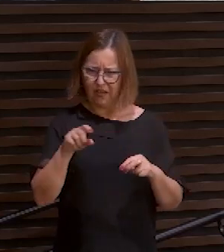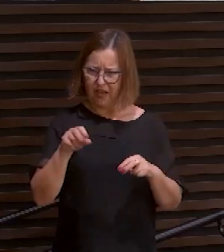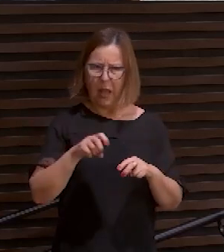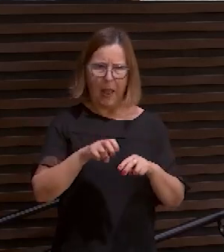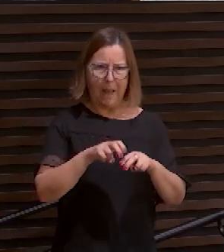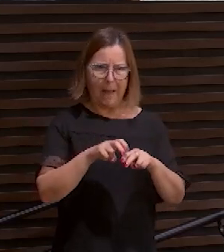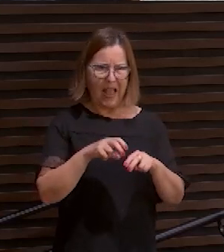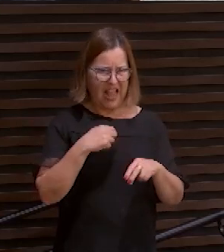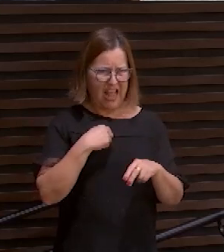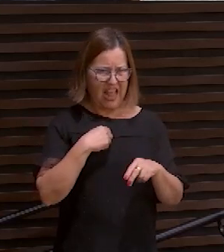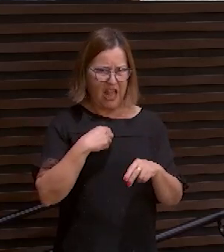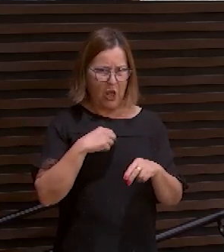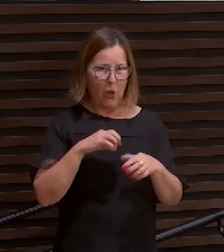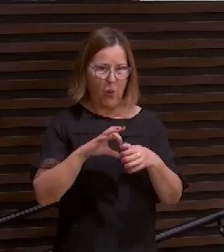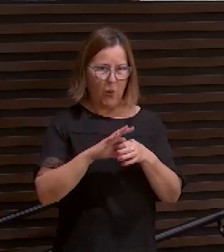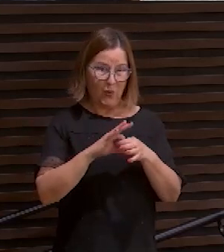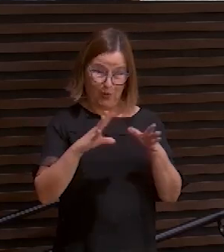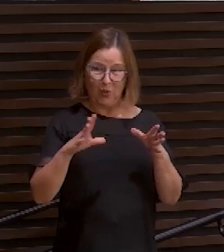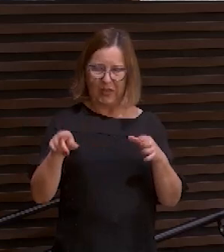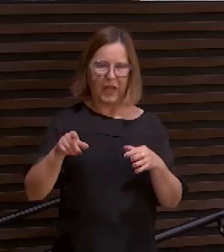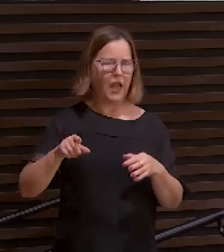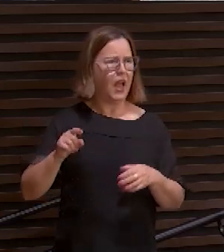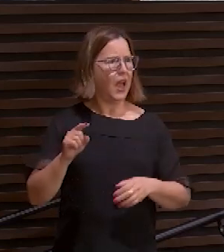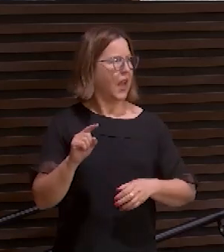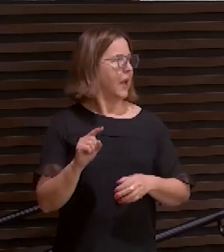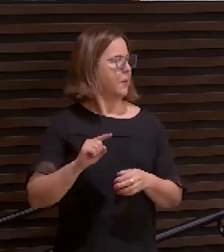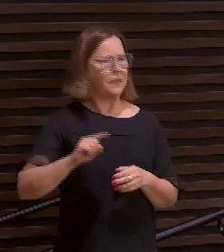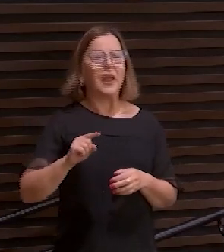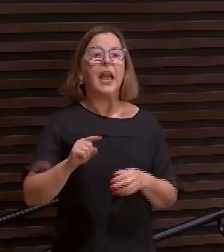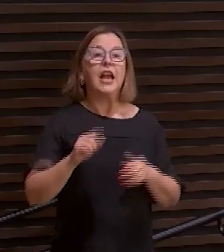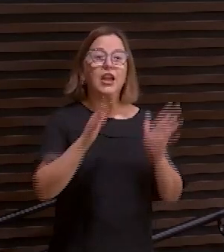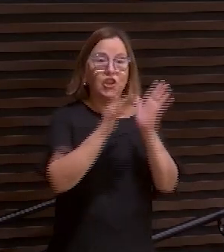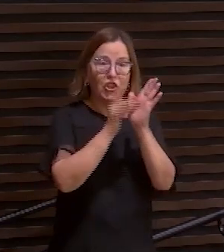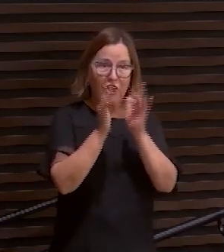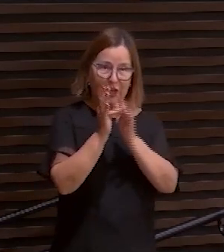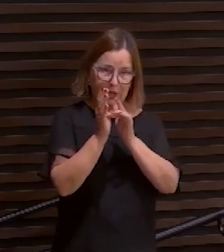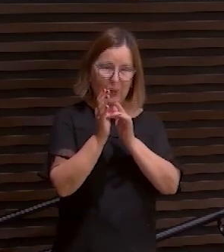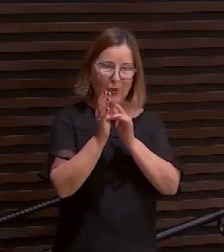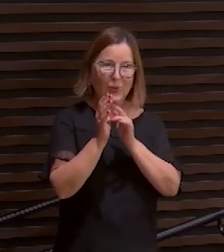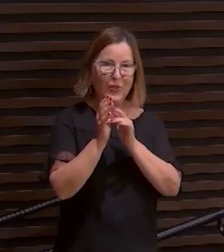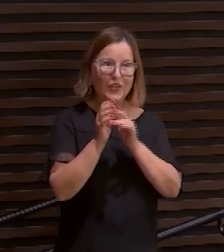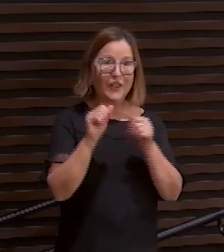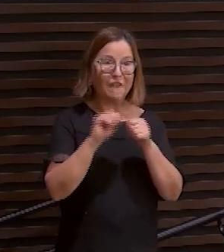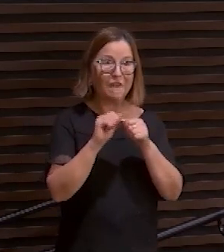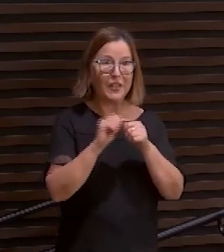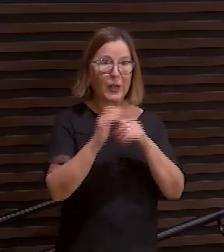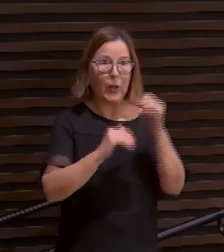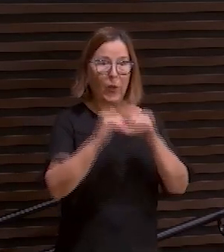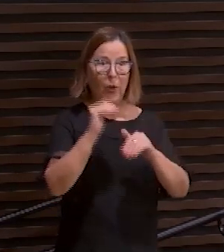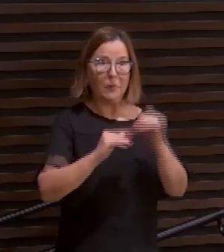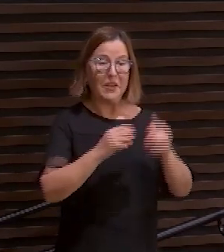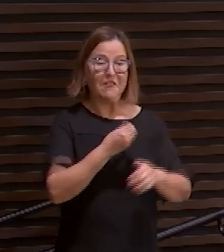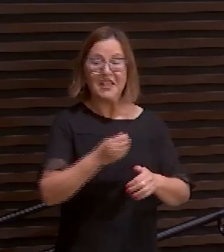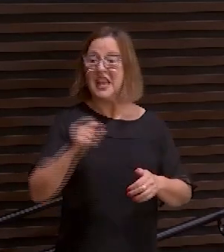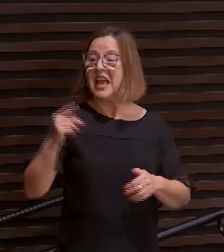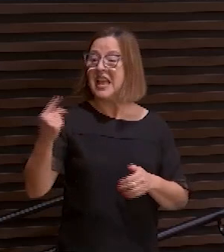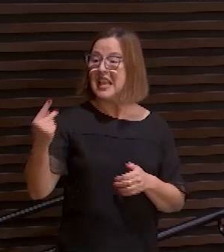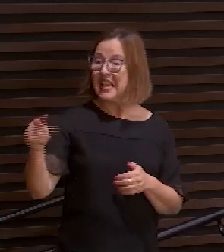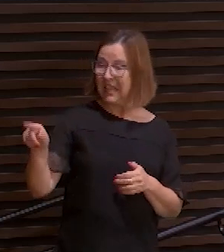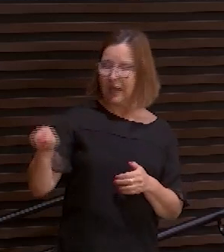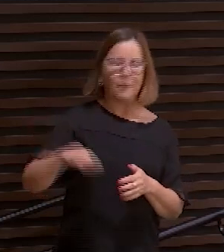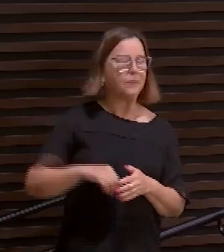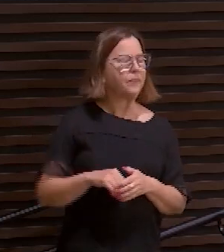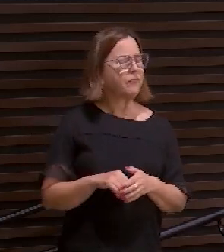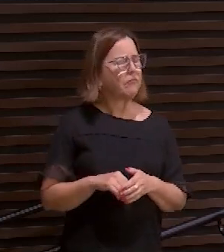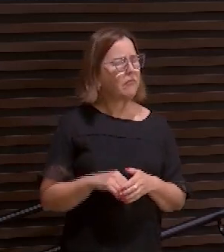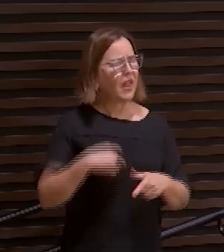E ele se responsabiliza. Ele disse: então eu vou soltar. Soltou. Quando os pais dela entraram, disseram: o que está acontecendo?